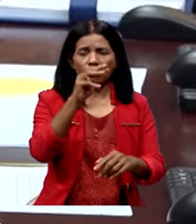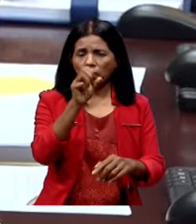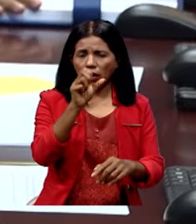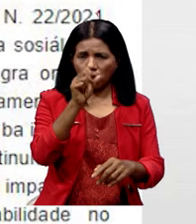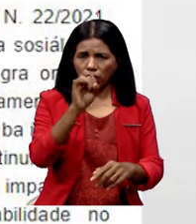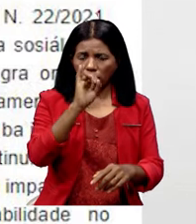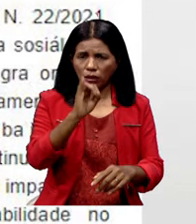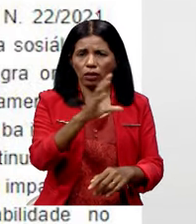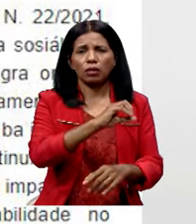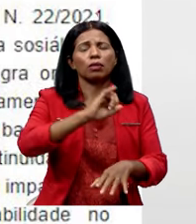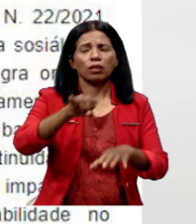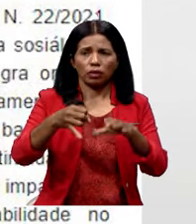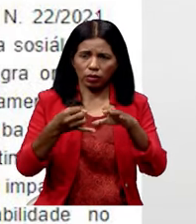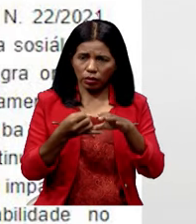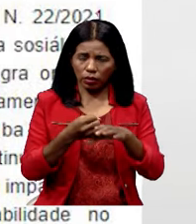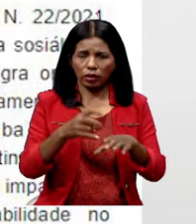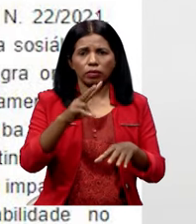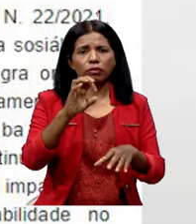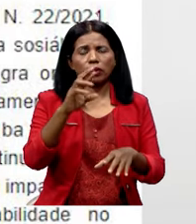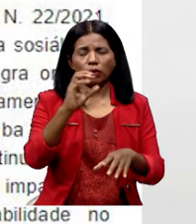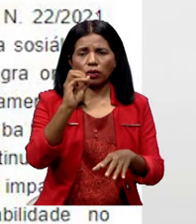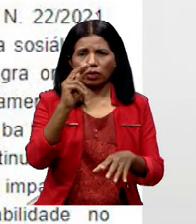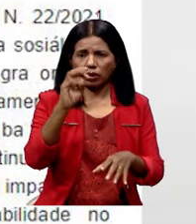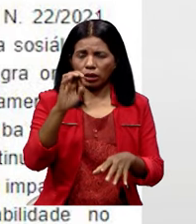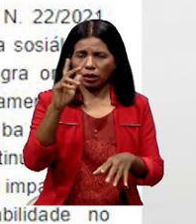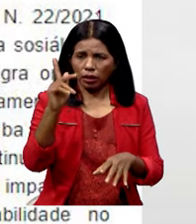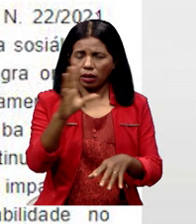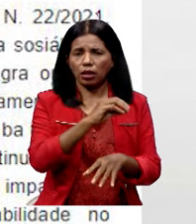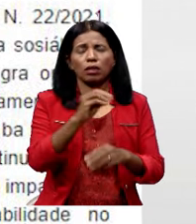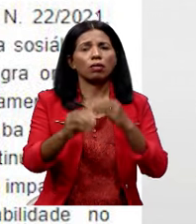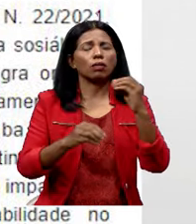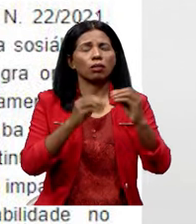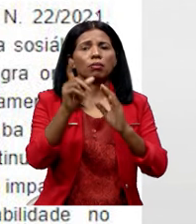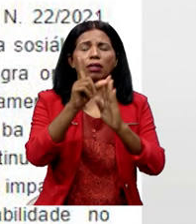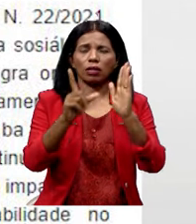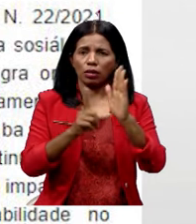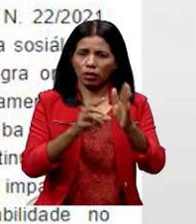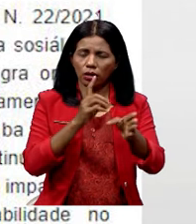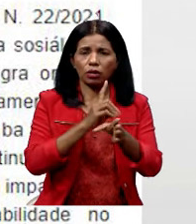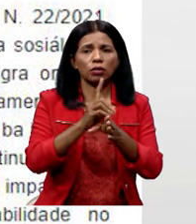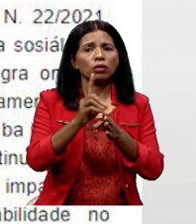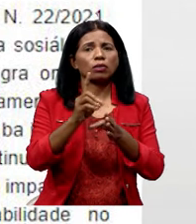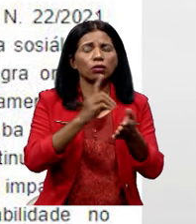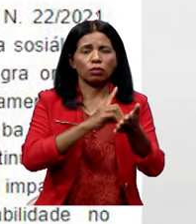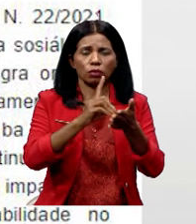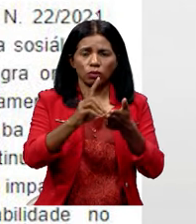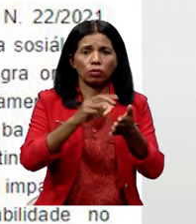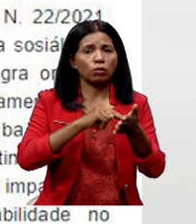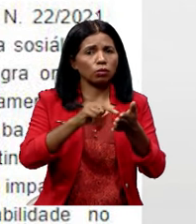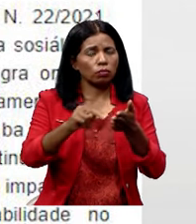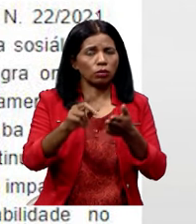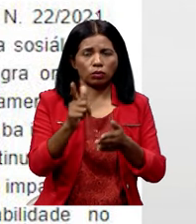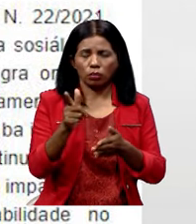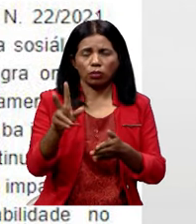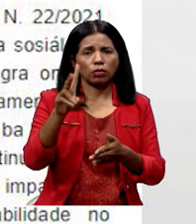Social no Inclusão, Verônica das Dores, ba revogação decreto-lei número Ruanulu Resin Rua barra Rihun Rua